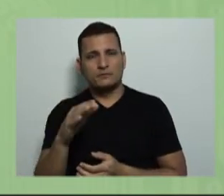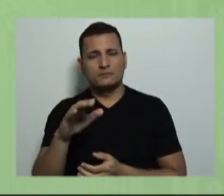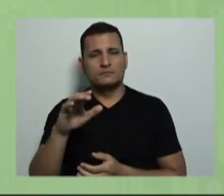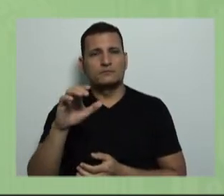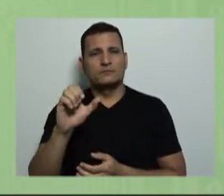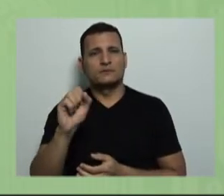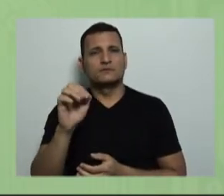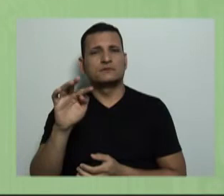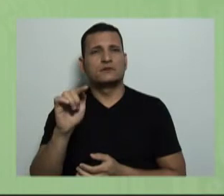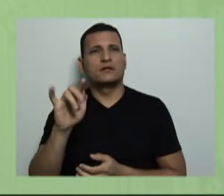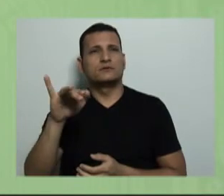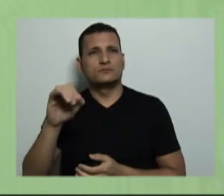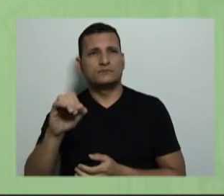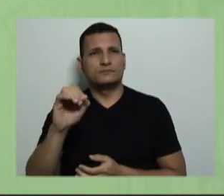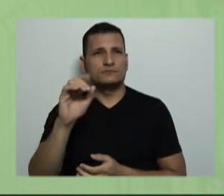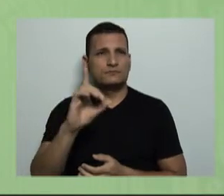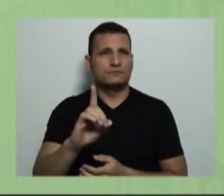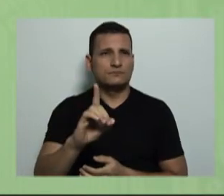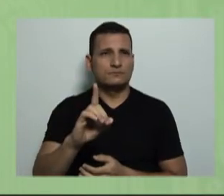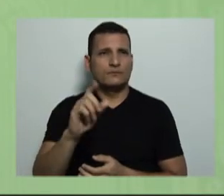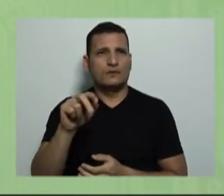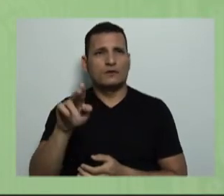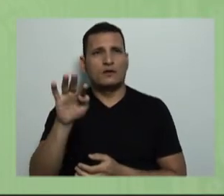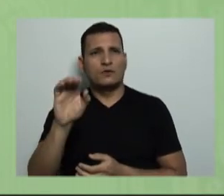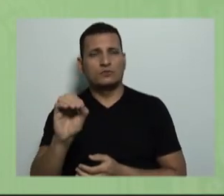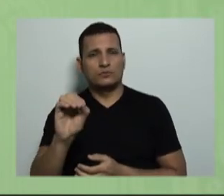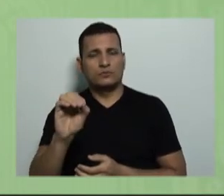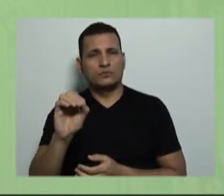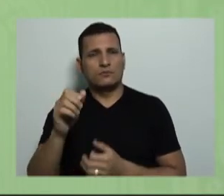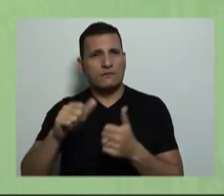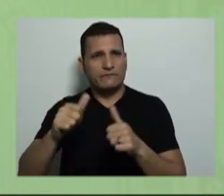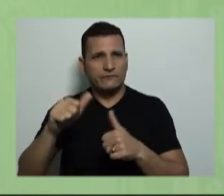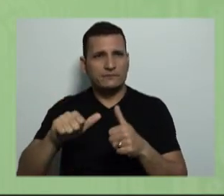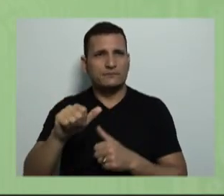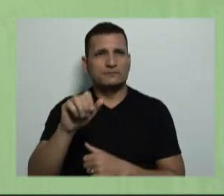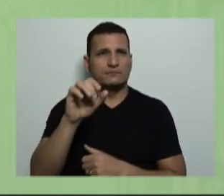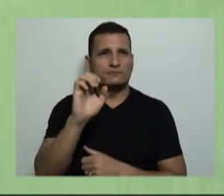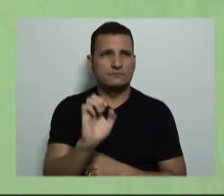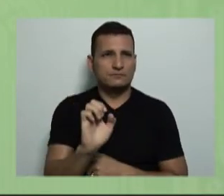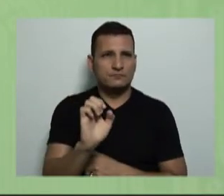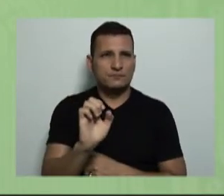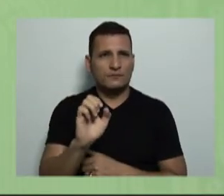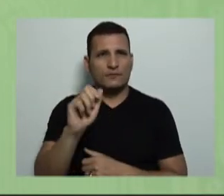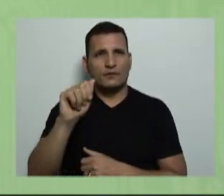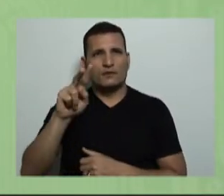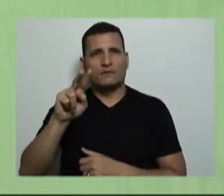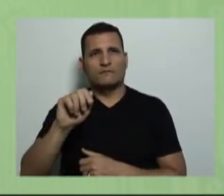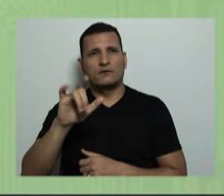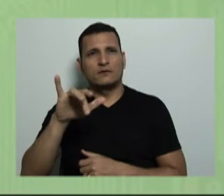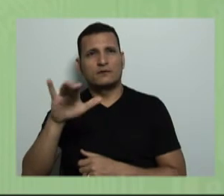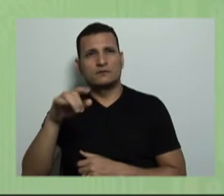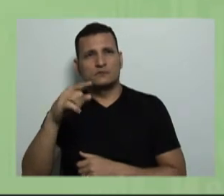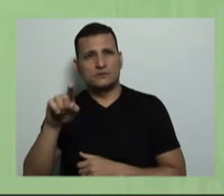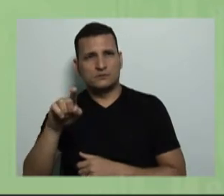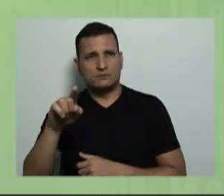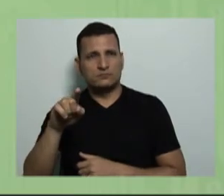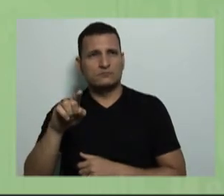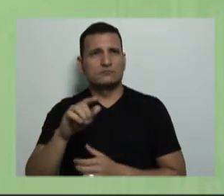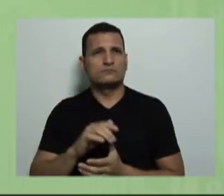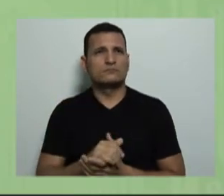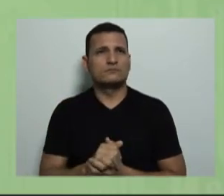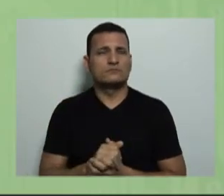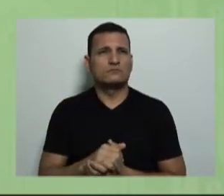de atividades do estágio. Letra D. Autoavaliação do estagiário. Letra E. Avaliação do estagiário pelo professor